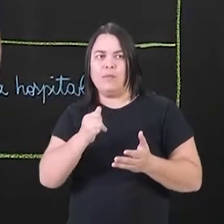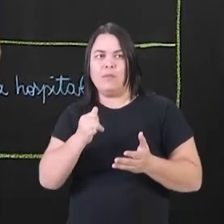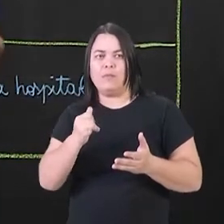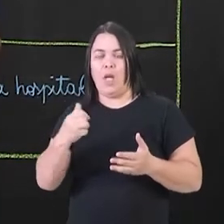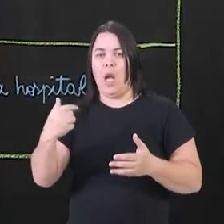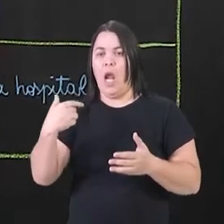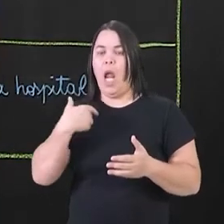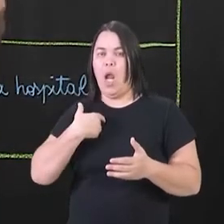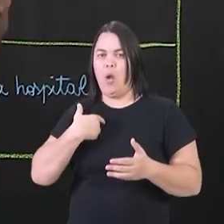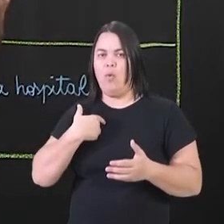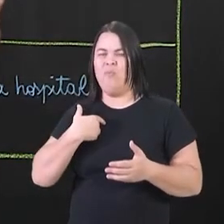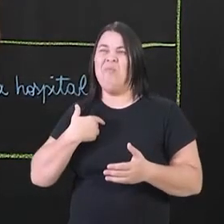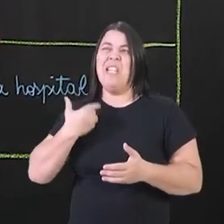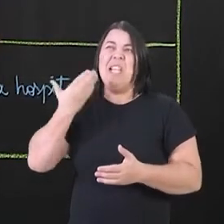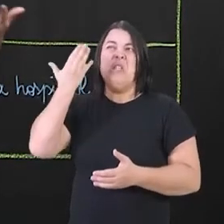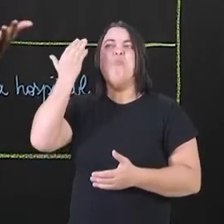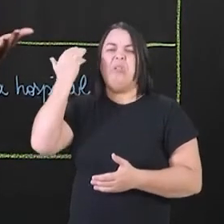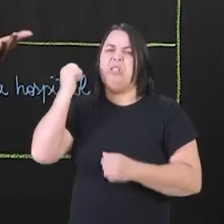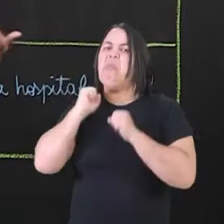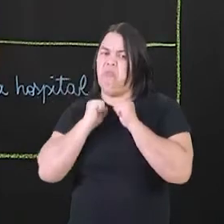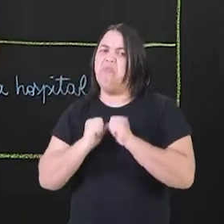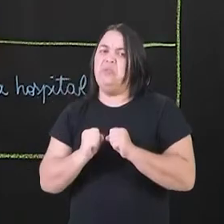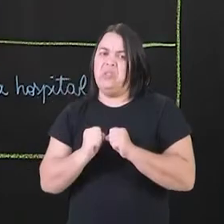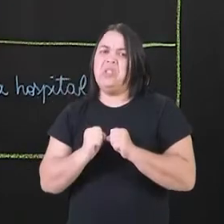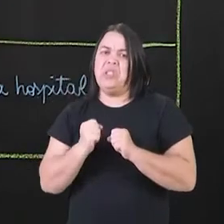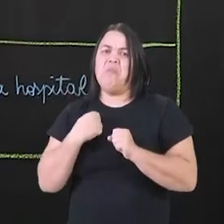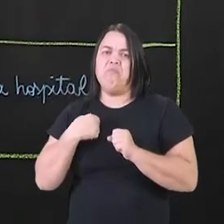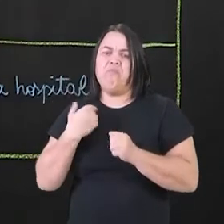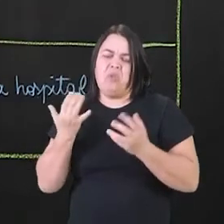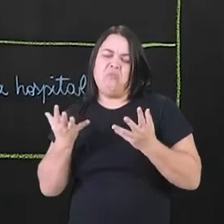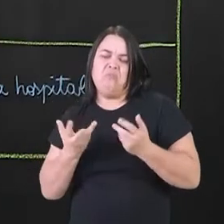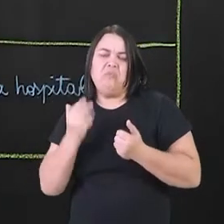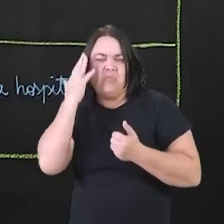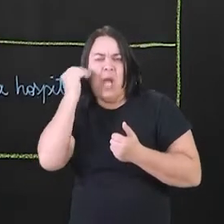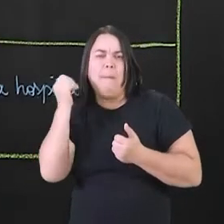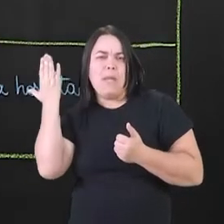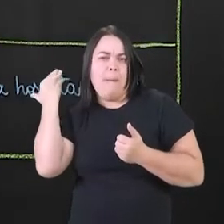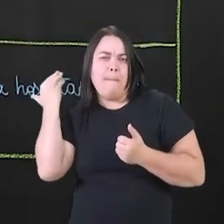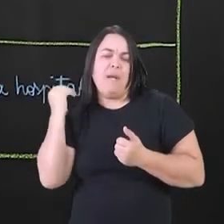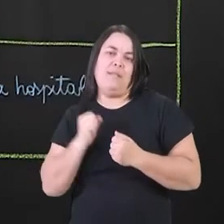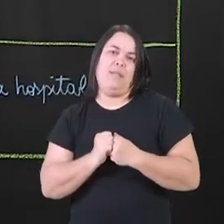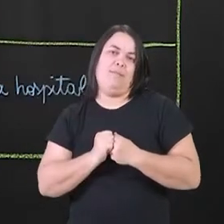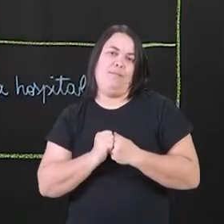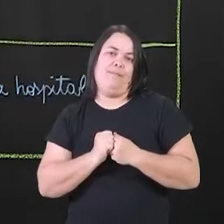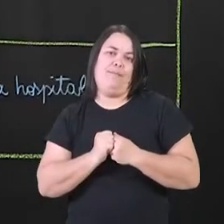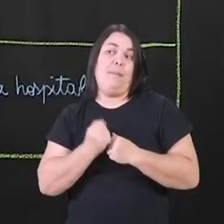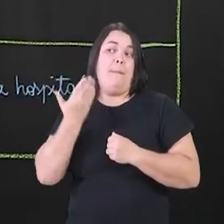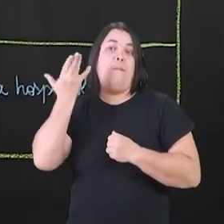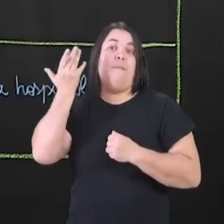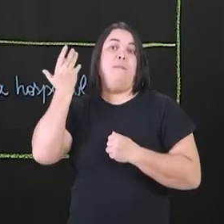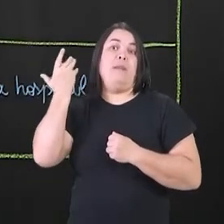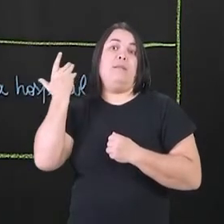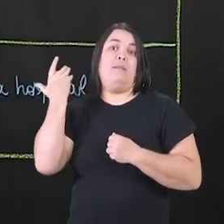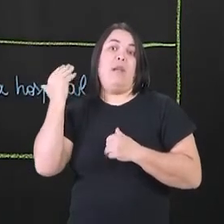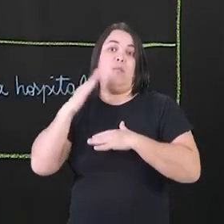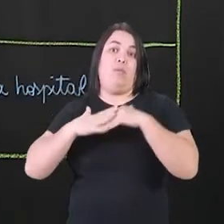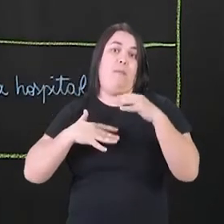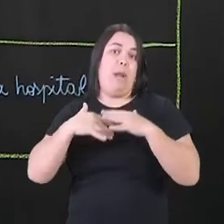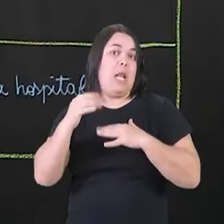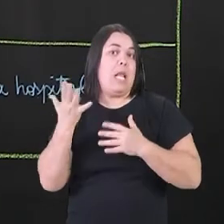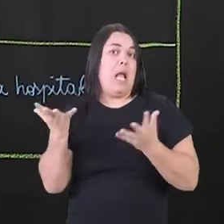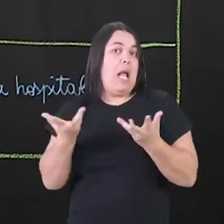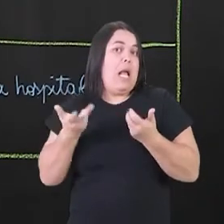I could, eu podia, eu poderia. Neste caso, eu estou falando de uma habilidade no